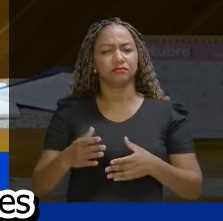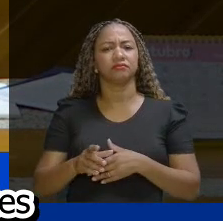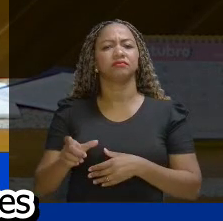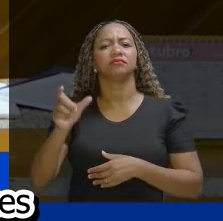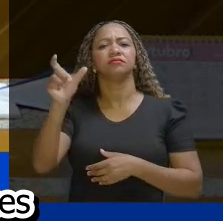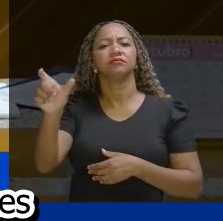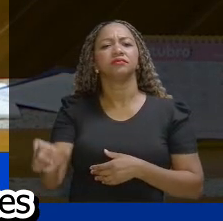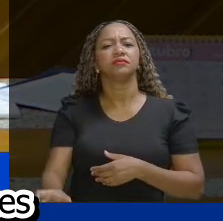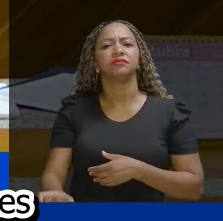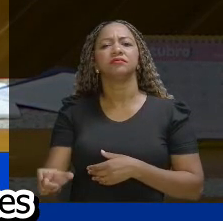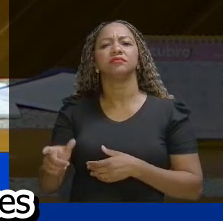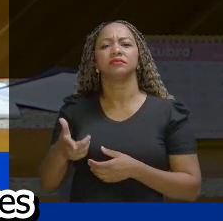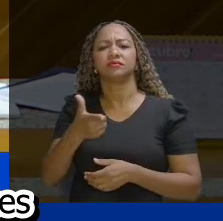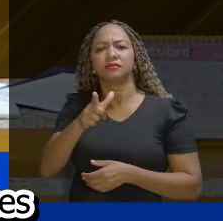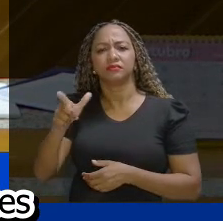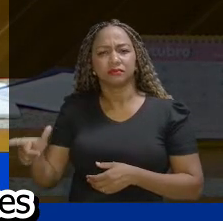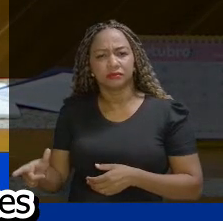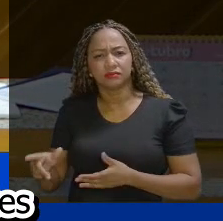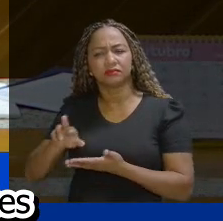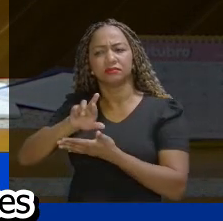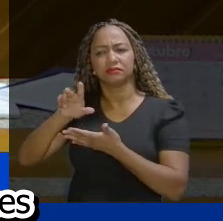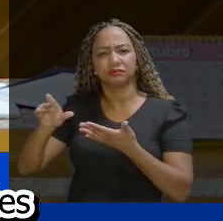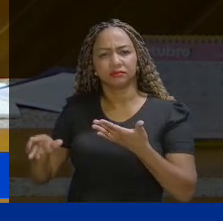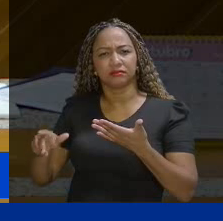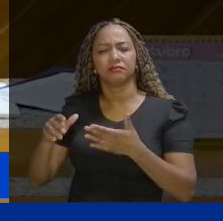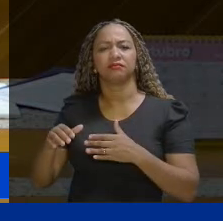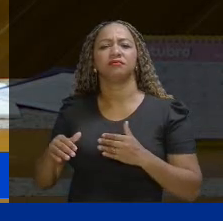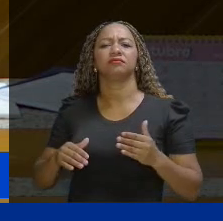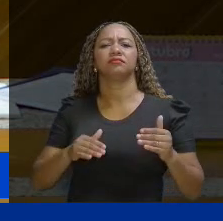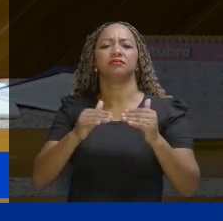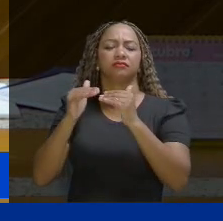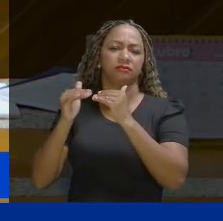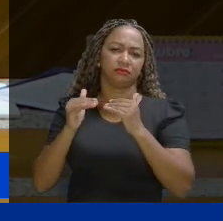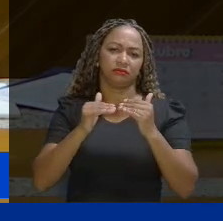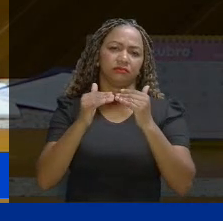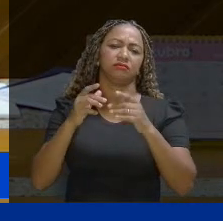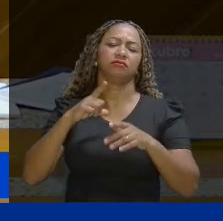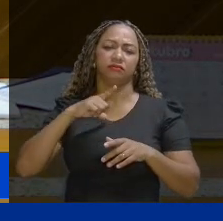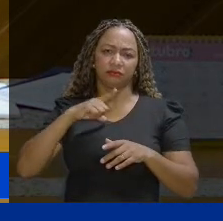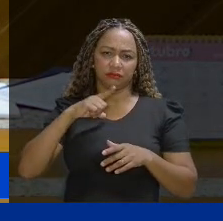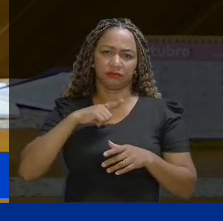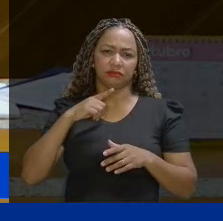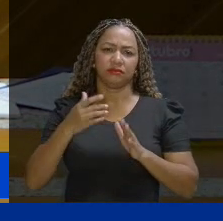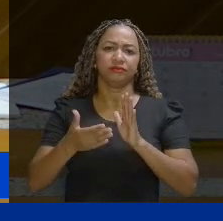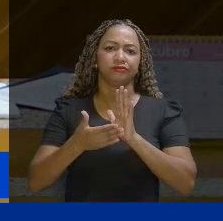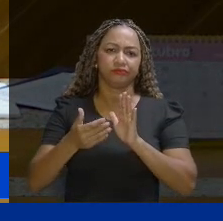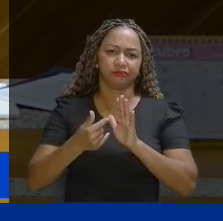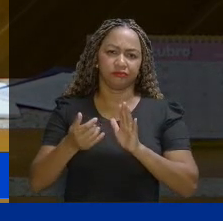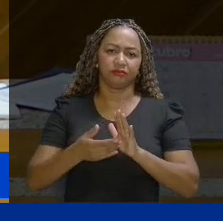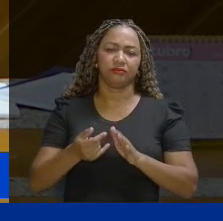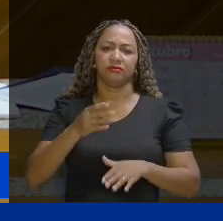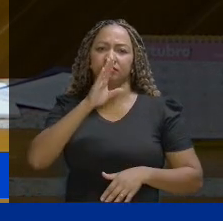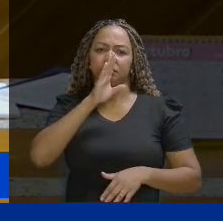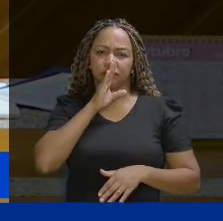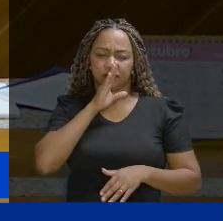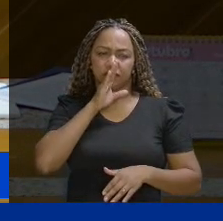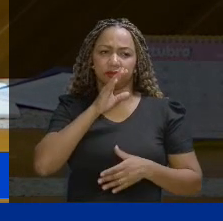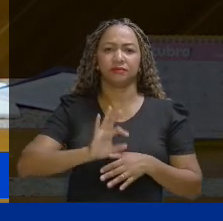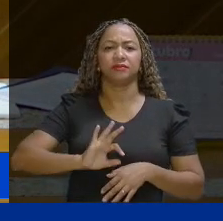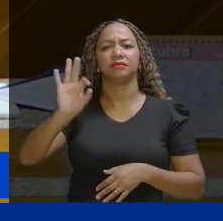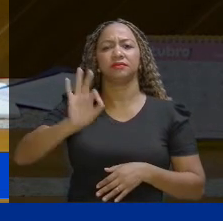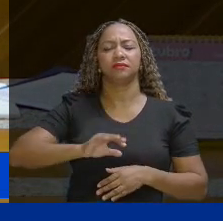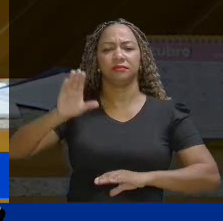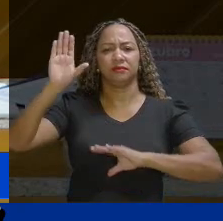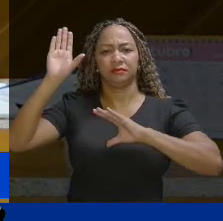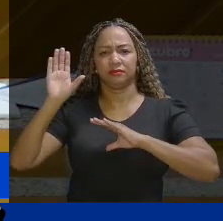embargantes não se enquadram em nenhuma dessas hipóteses. Os embargantes alegam que houve omissão quanto ao cálculo do percentual de